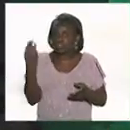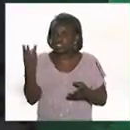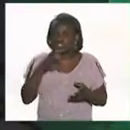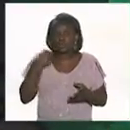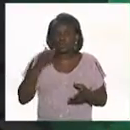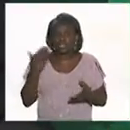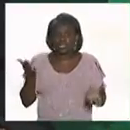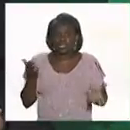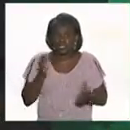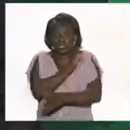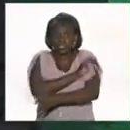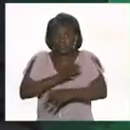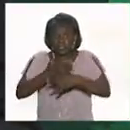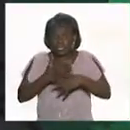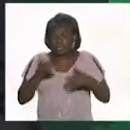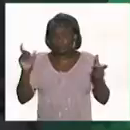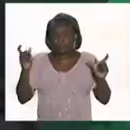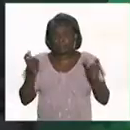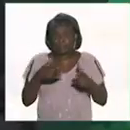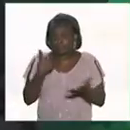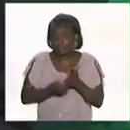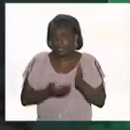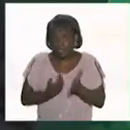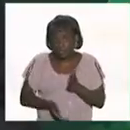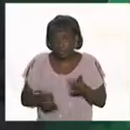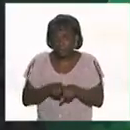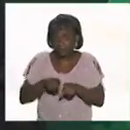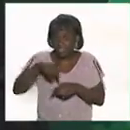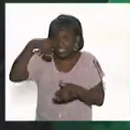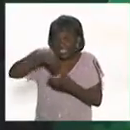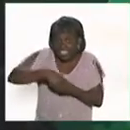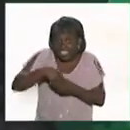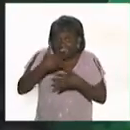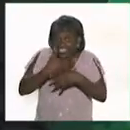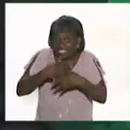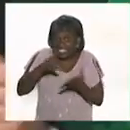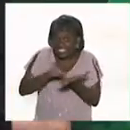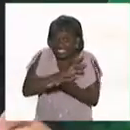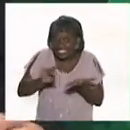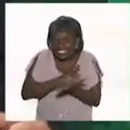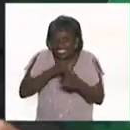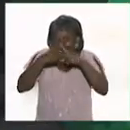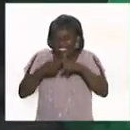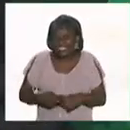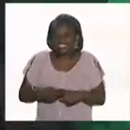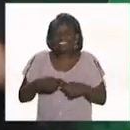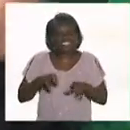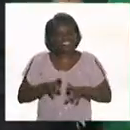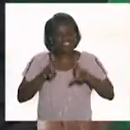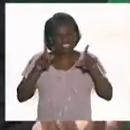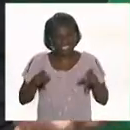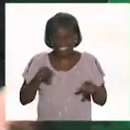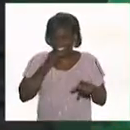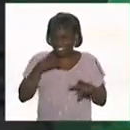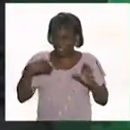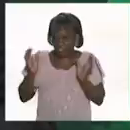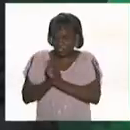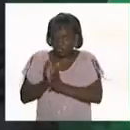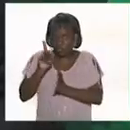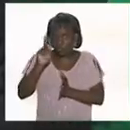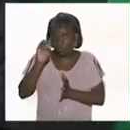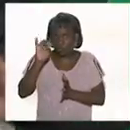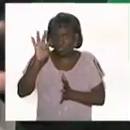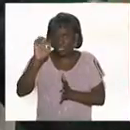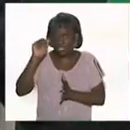A verdade é essa. E a cidade de Campos está perdendo essa identidade e a rivalidade do município. Porque lá é uma rivalidade até muito diferente. Grande. Quem